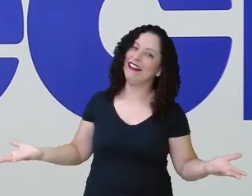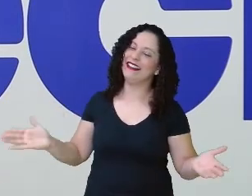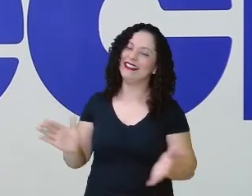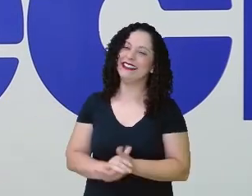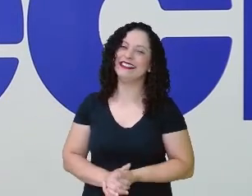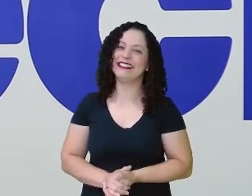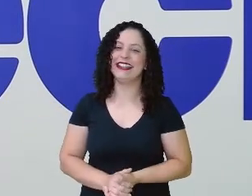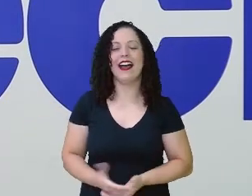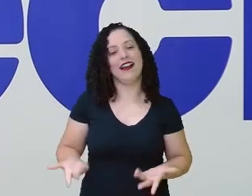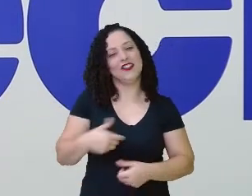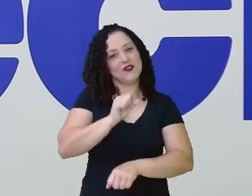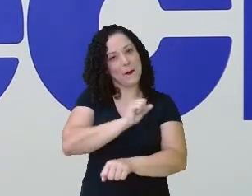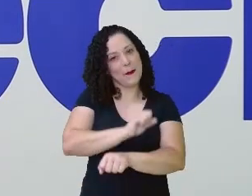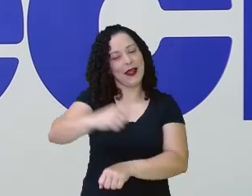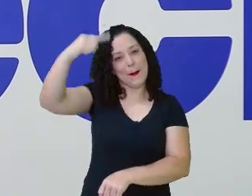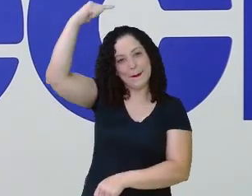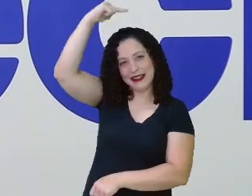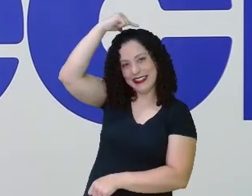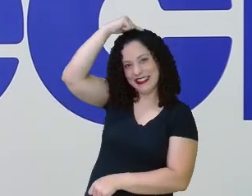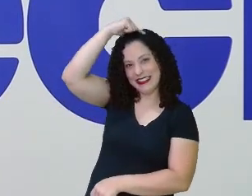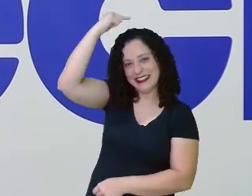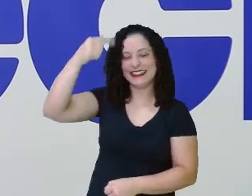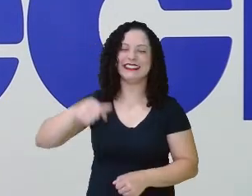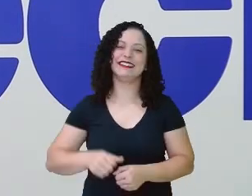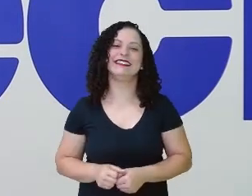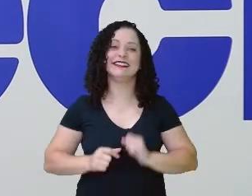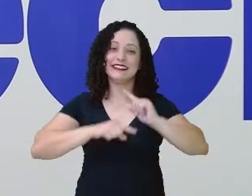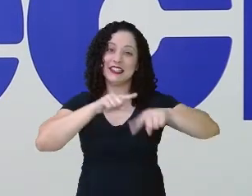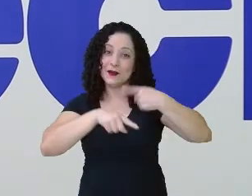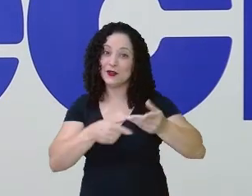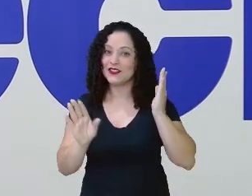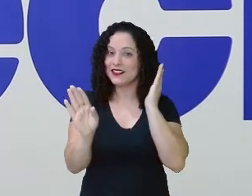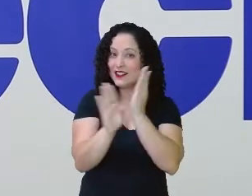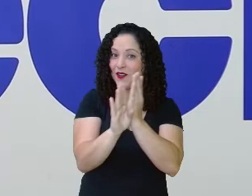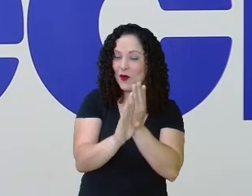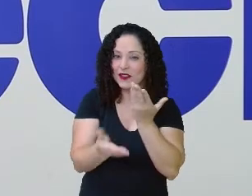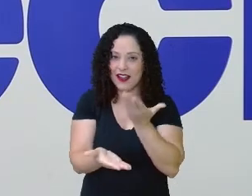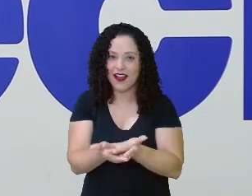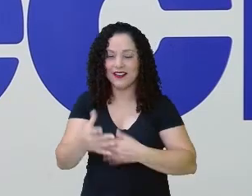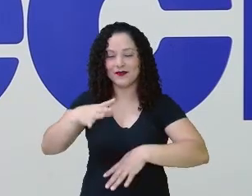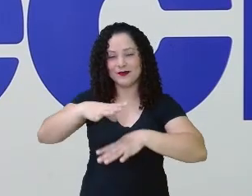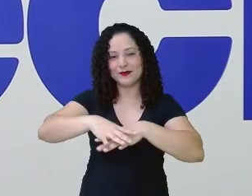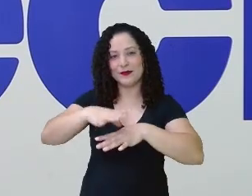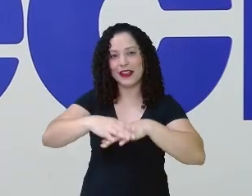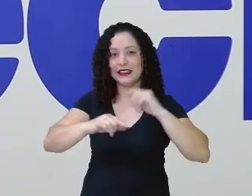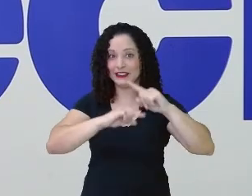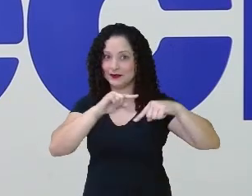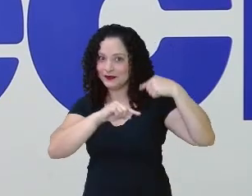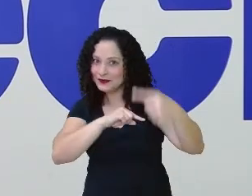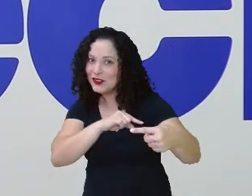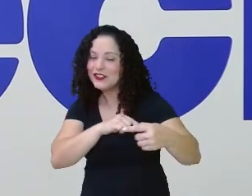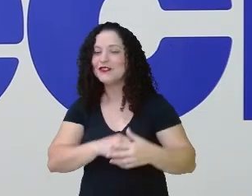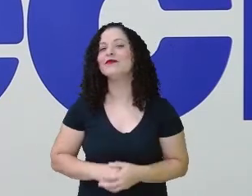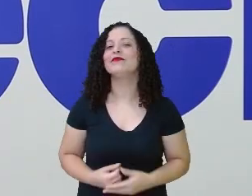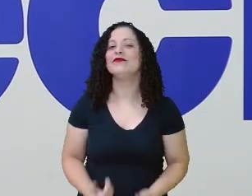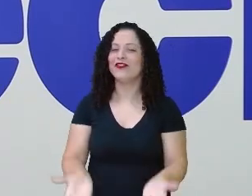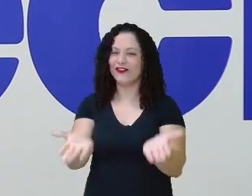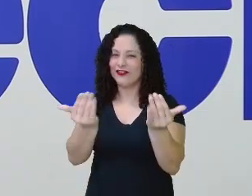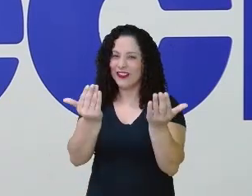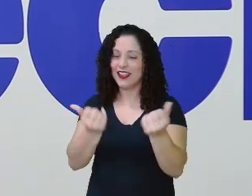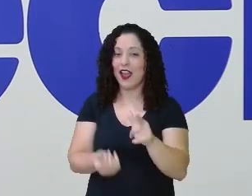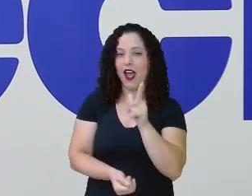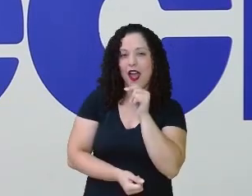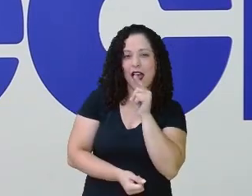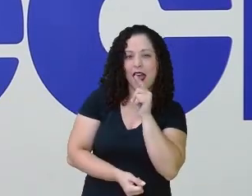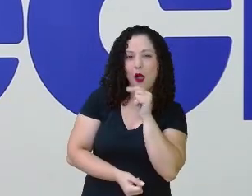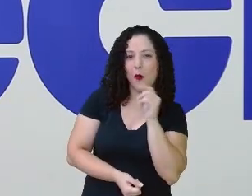alguma. esperando princesinha mesmo. De forma Daqui alguma. a pouco a gente se vê. Aula de matemática, daqui a pouco. Levanta, toma uma